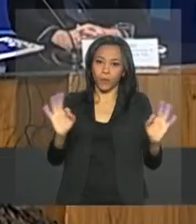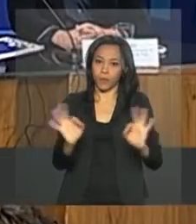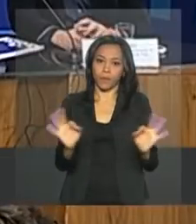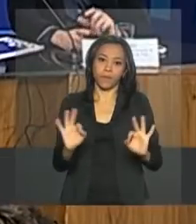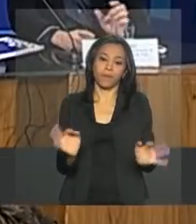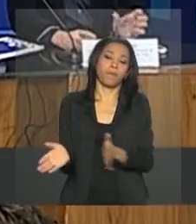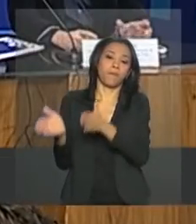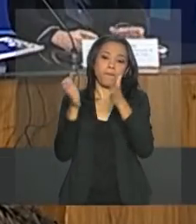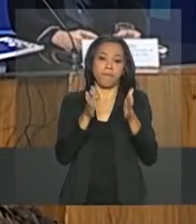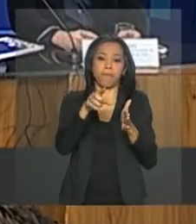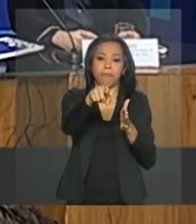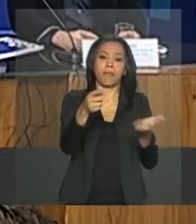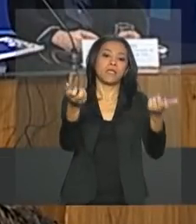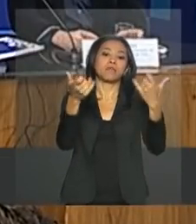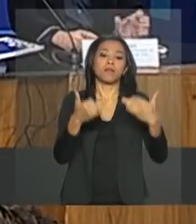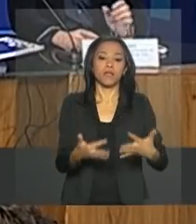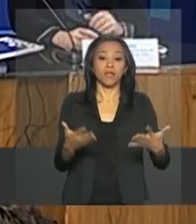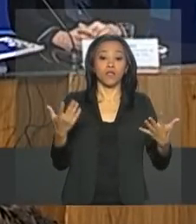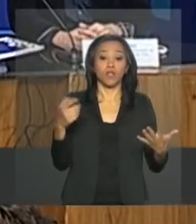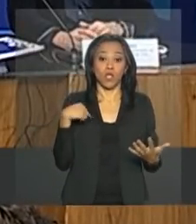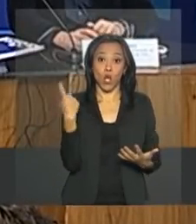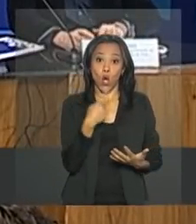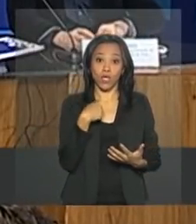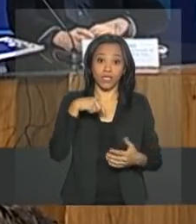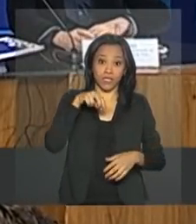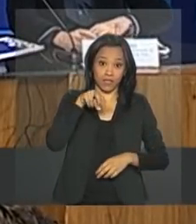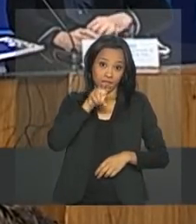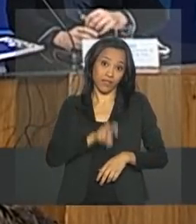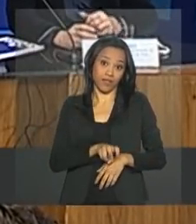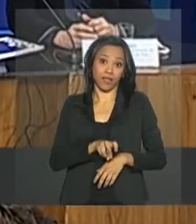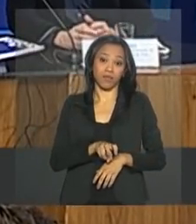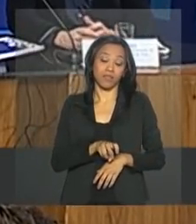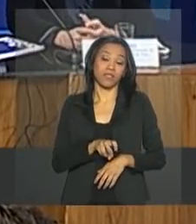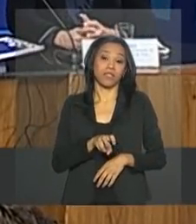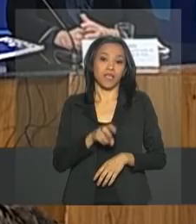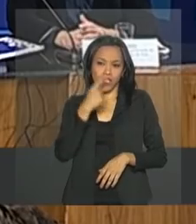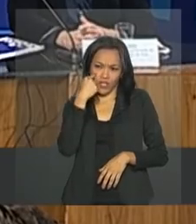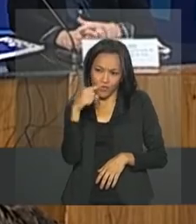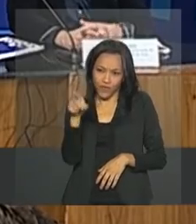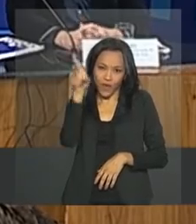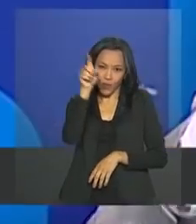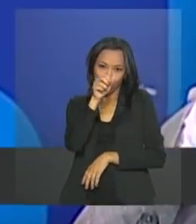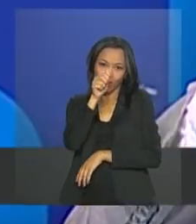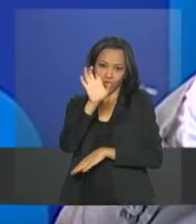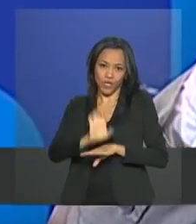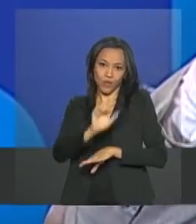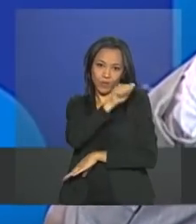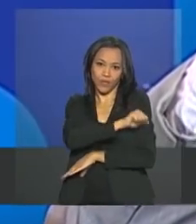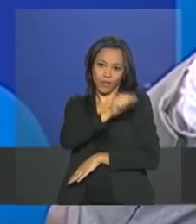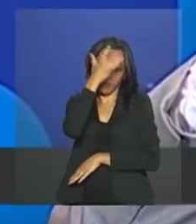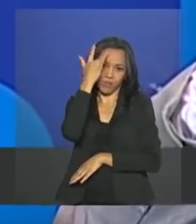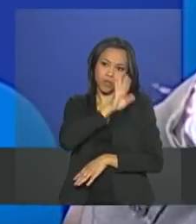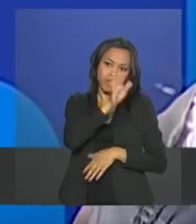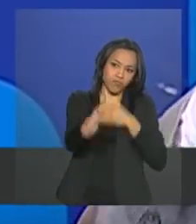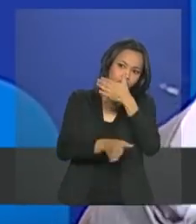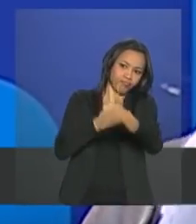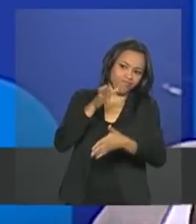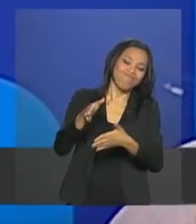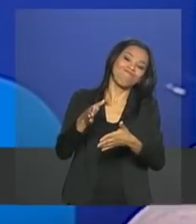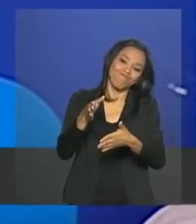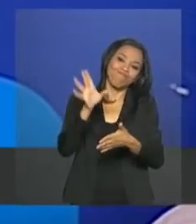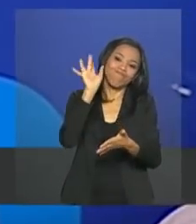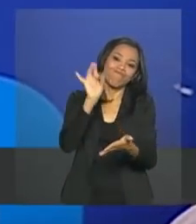aqui no início eu em princípio a torcida doida o pessoal entrando lá no rio e de fato alguns alunos